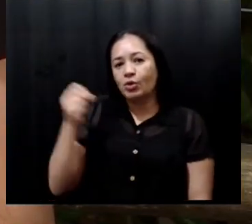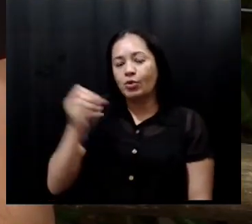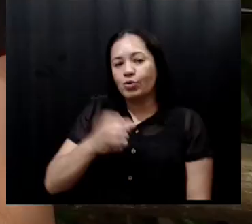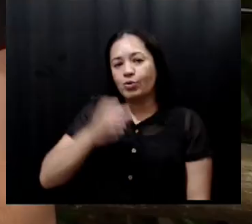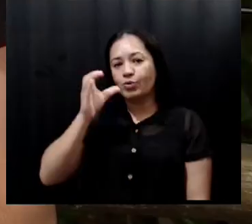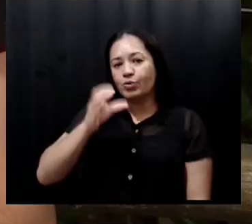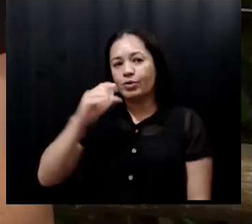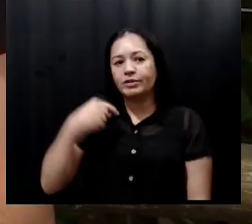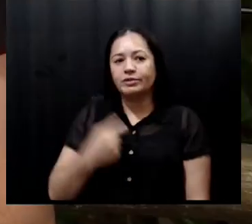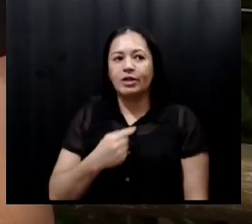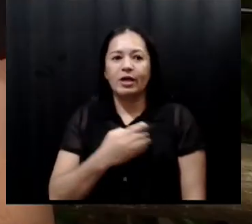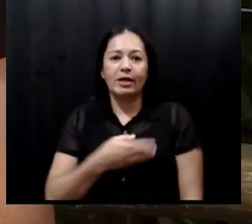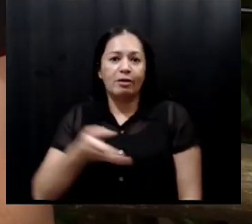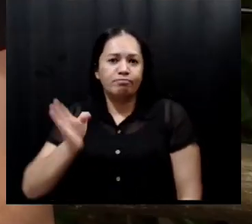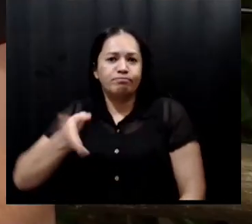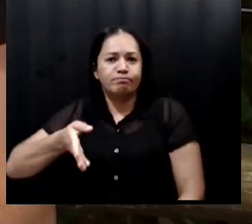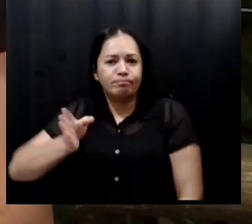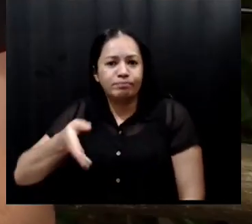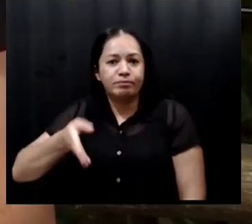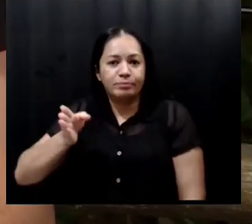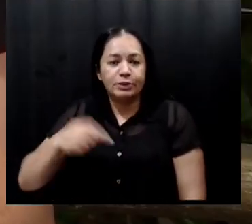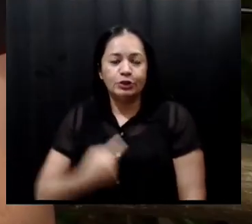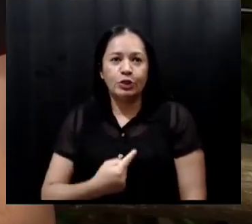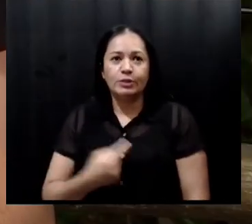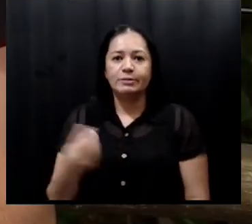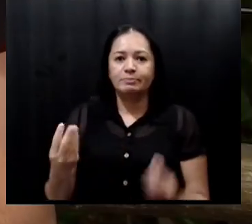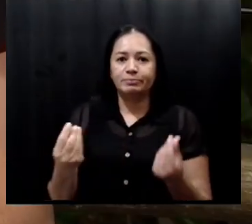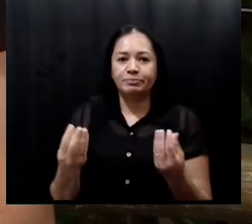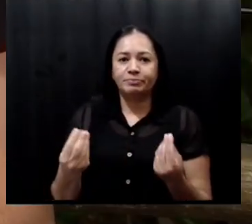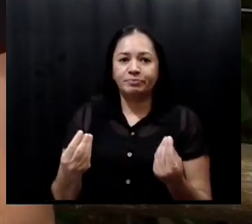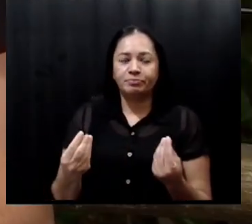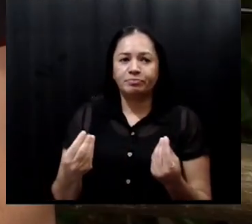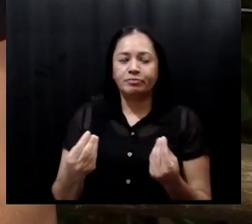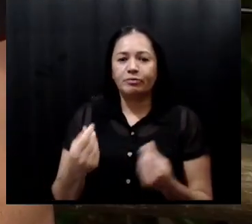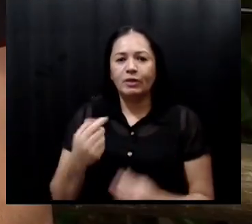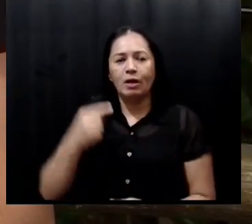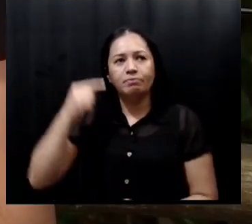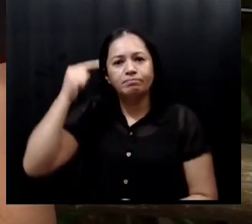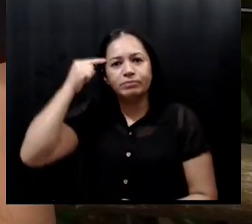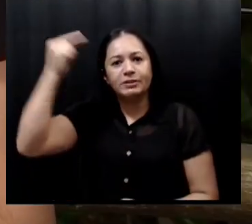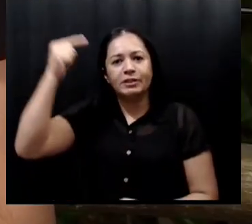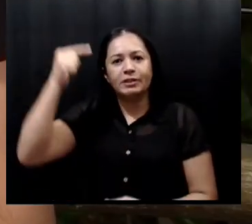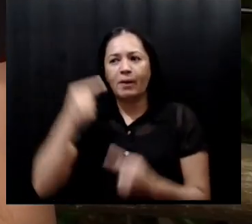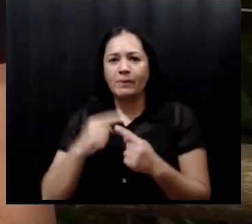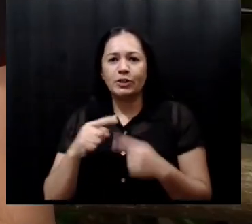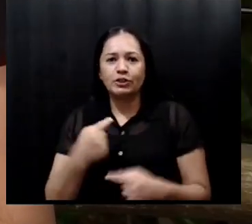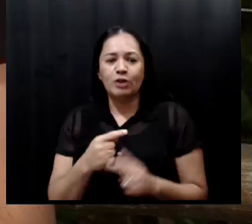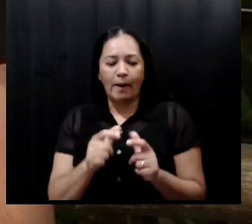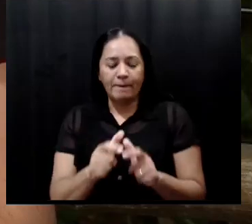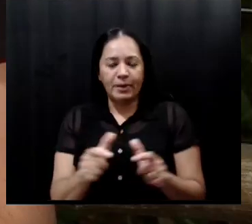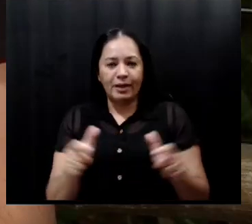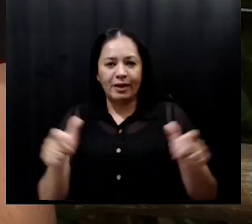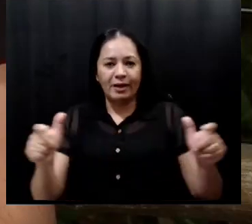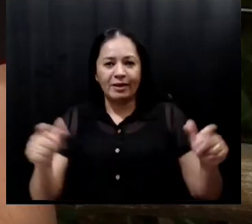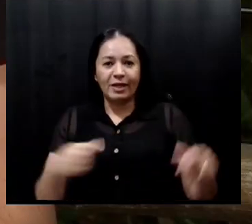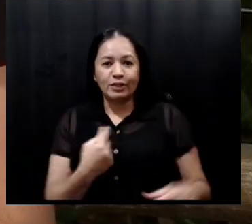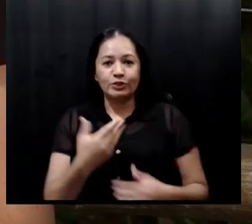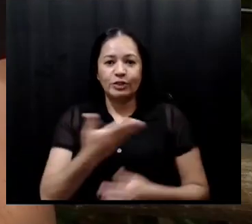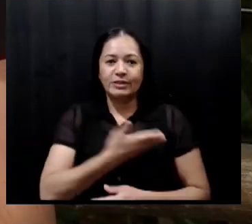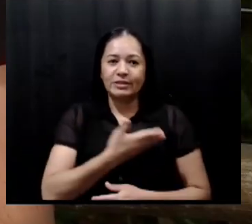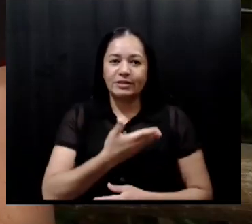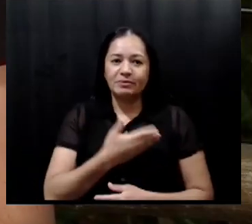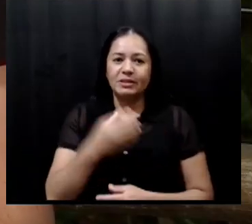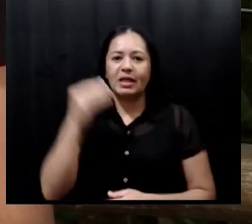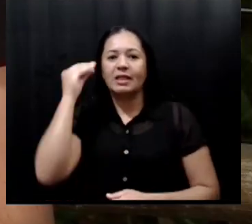uma cerveja, a gente acabou tendo essa ideia, né? Por que não estender um pouco além das nossas amizades para tentar fazer alguma coisa nova